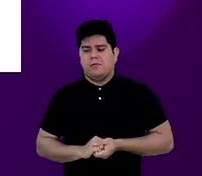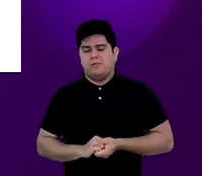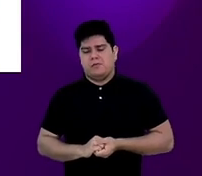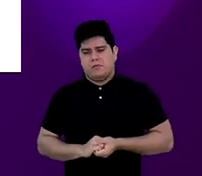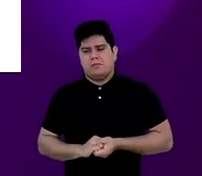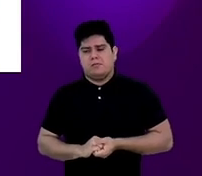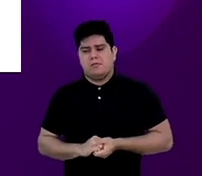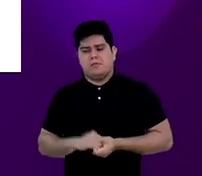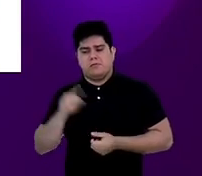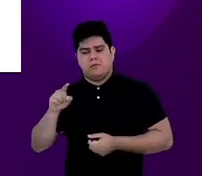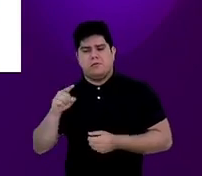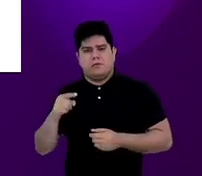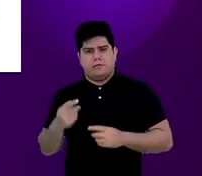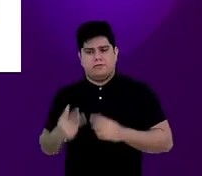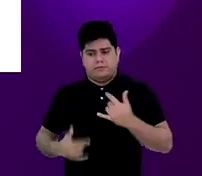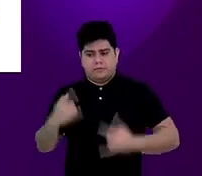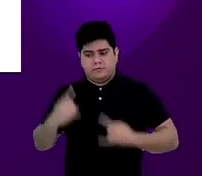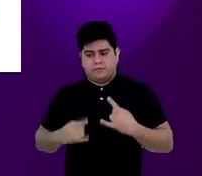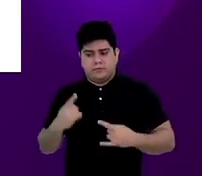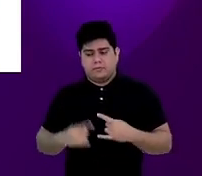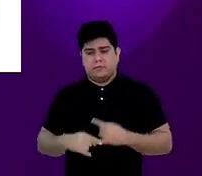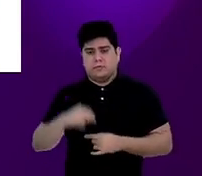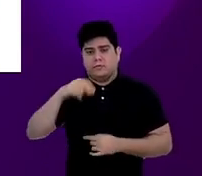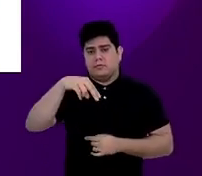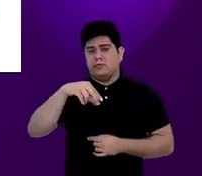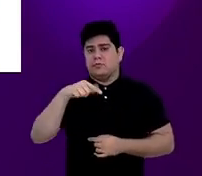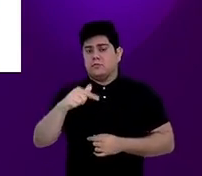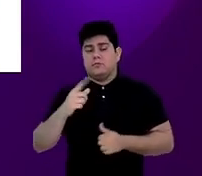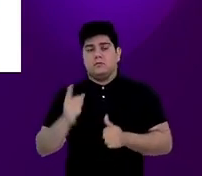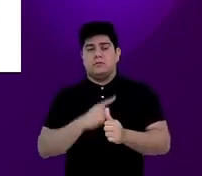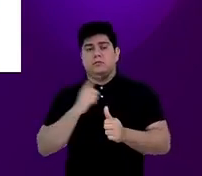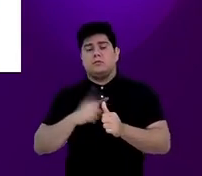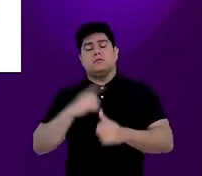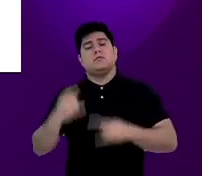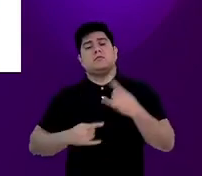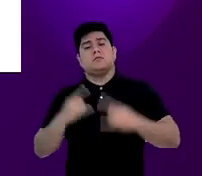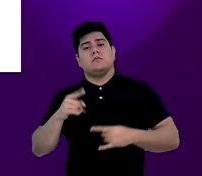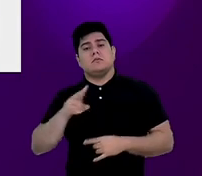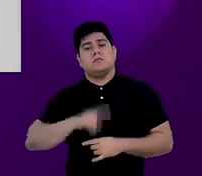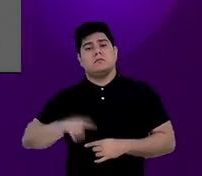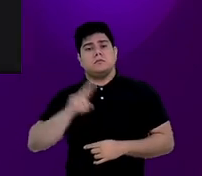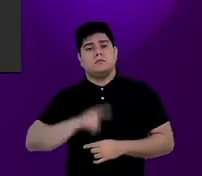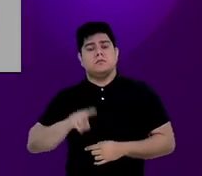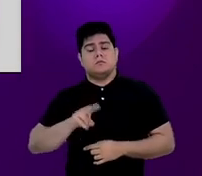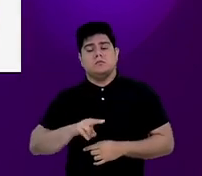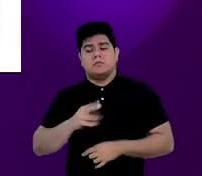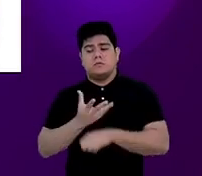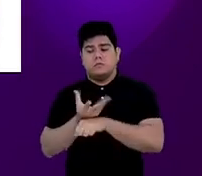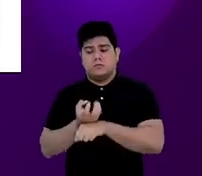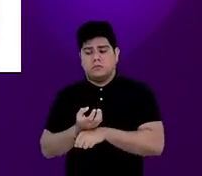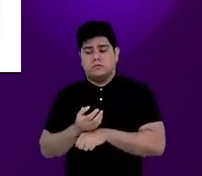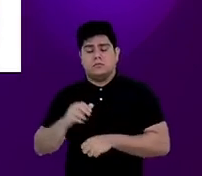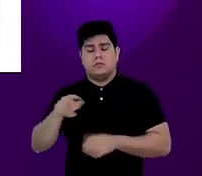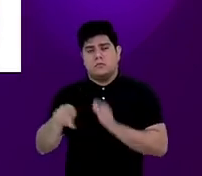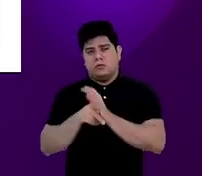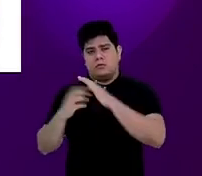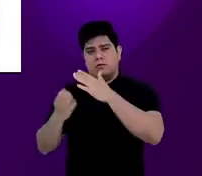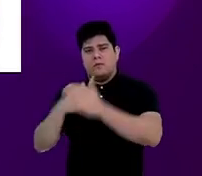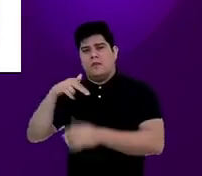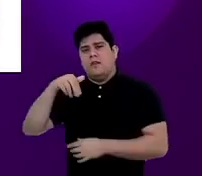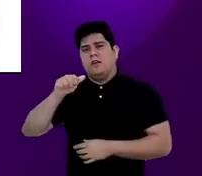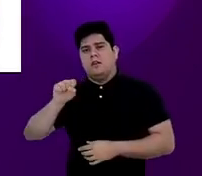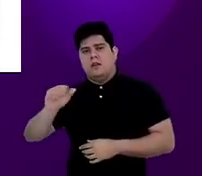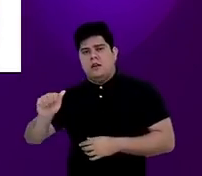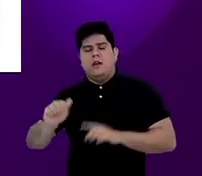desenvolveu esse robô. O M7 foi o primeiro robô utilizado em gravidade pela NASA, e depois disso o FDA